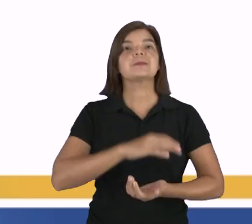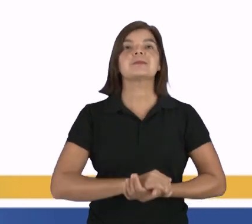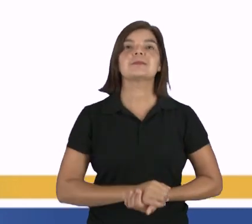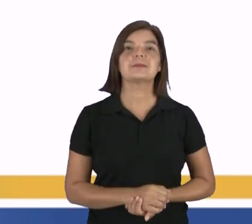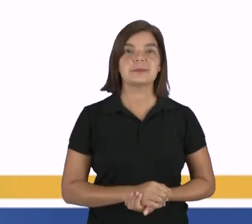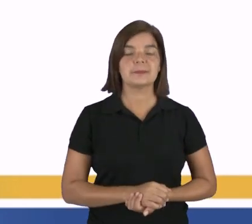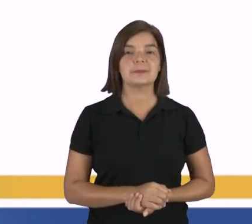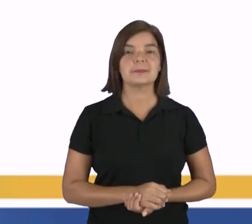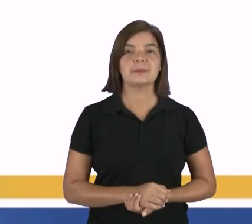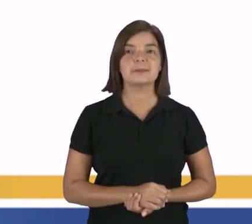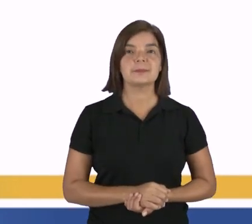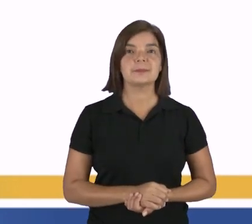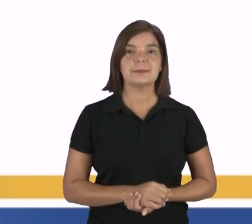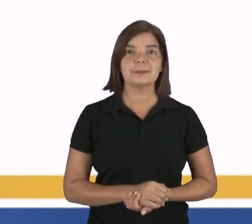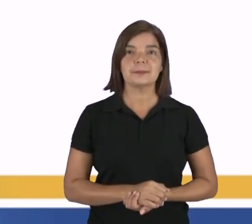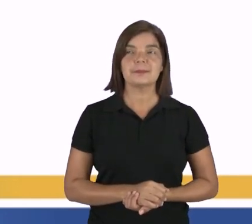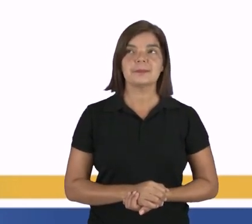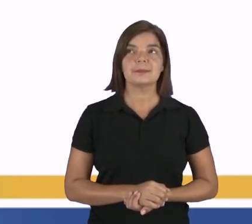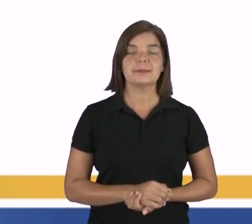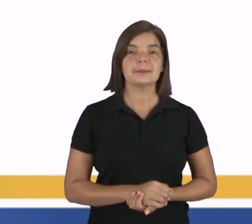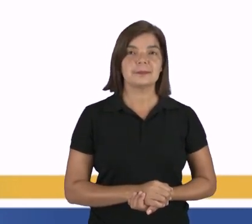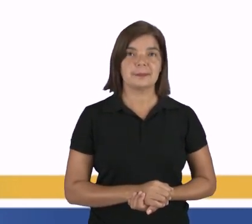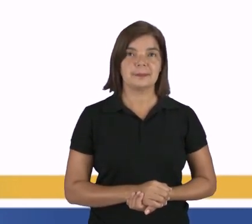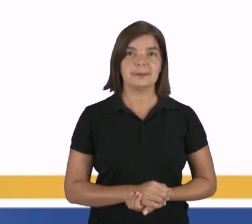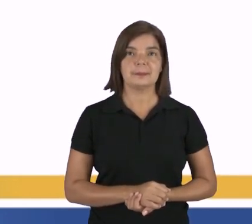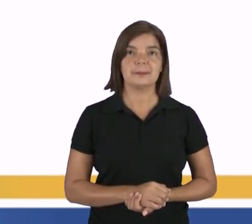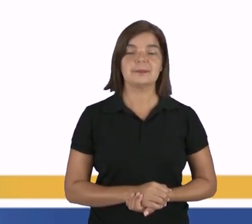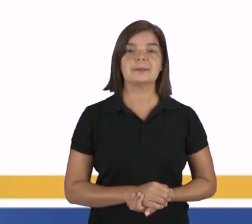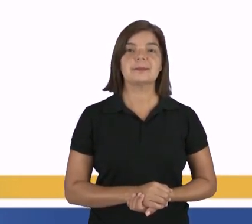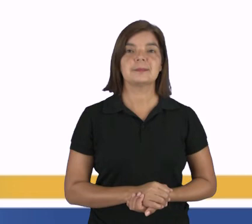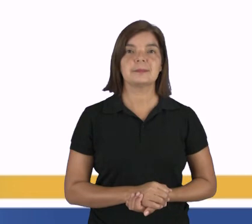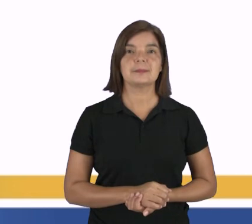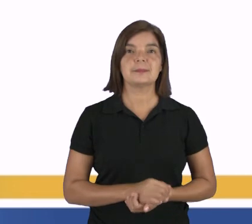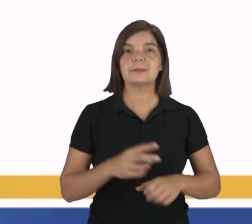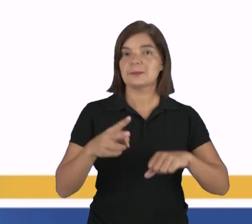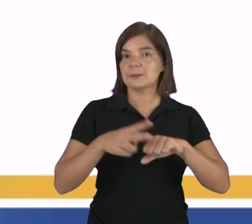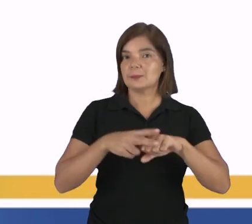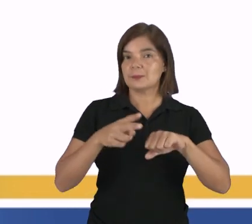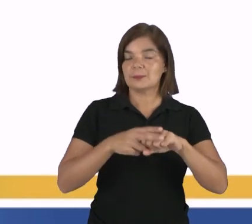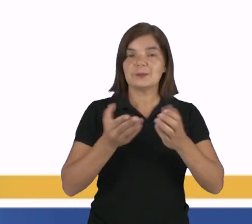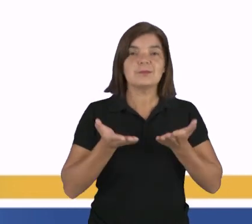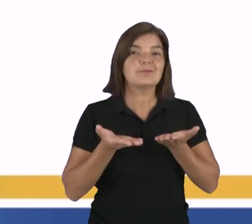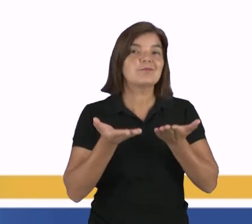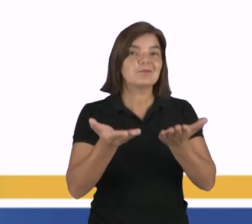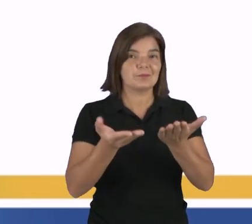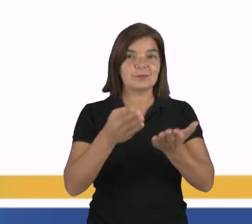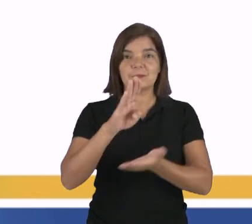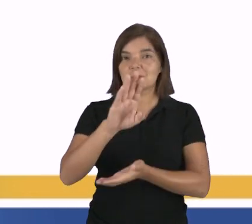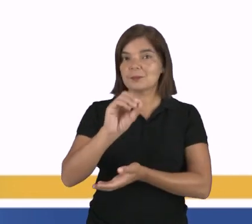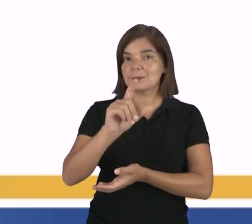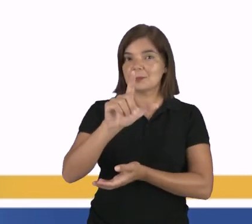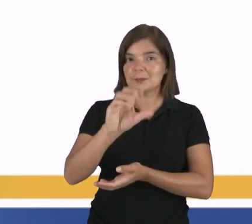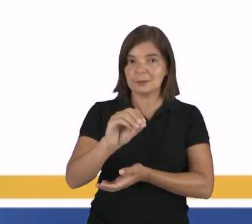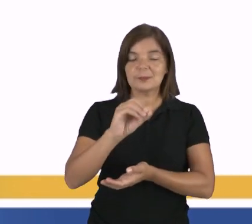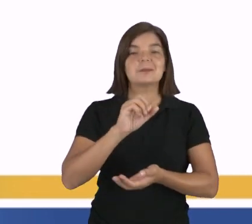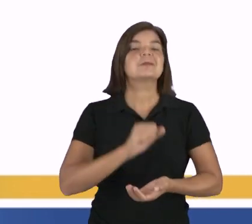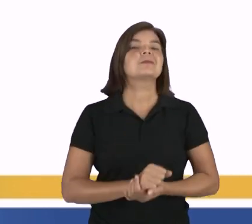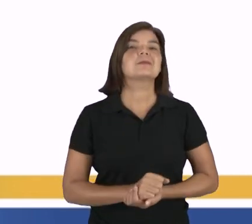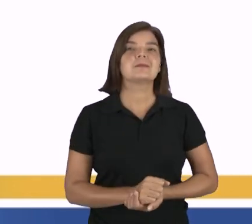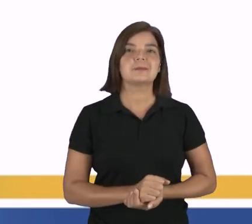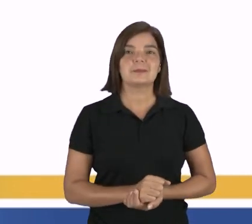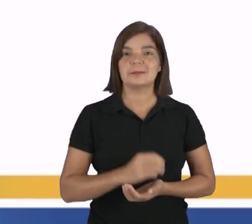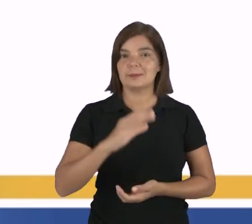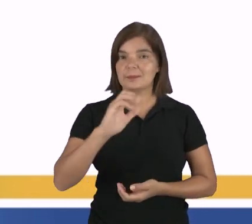take, que é o nosso tema. To bake, que é o verbo assar, no sentido de assar um bolo, por exemplo. E